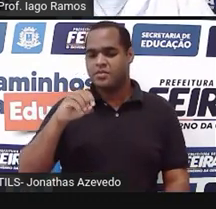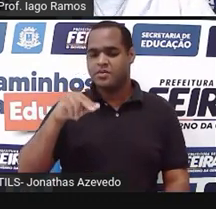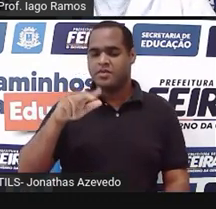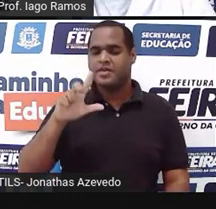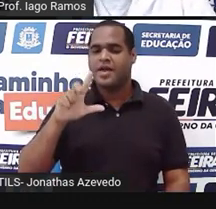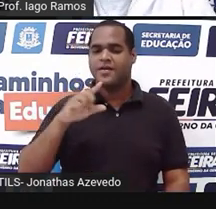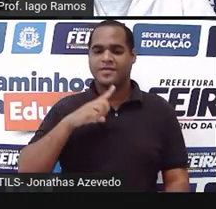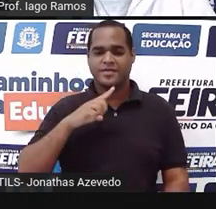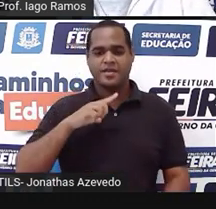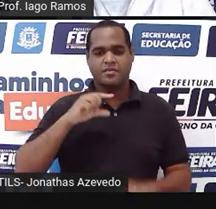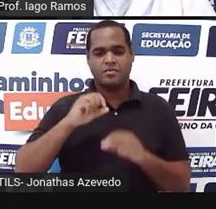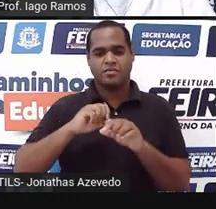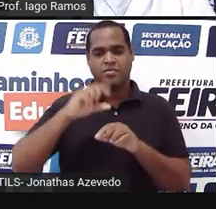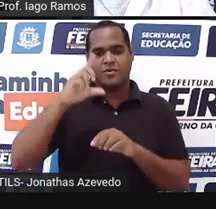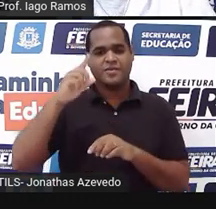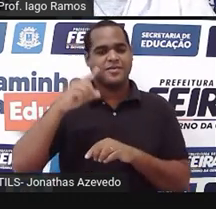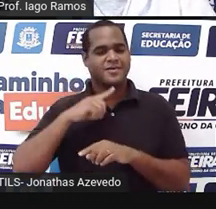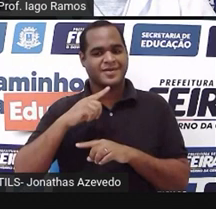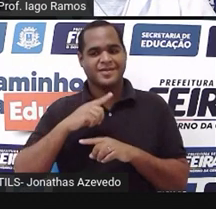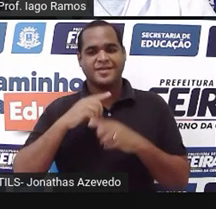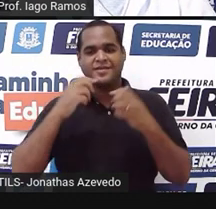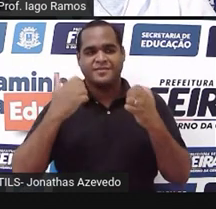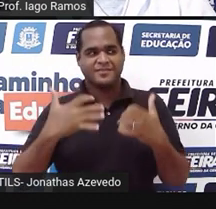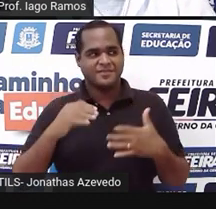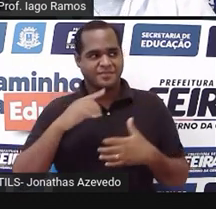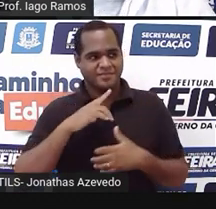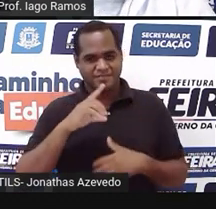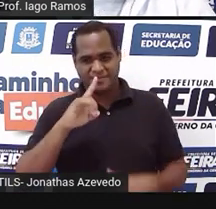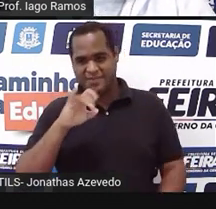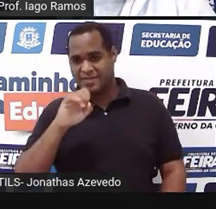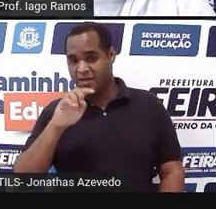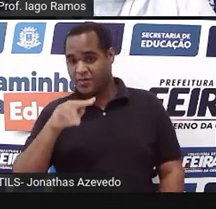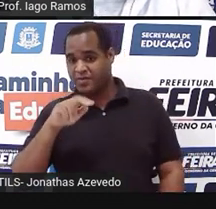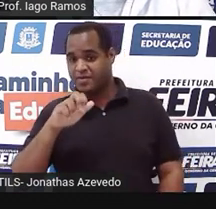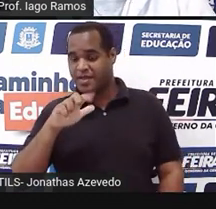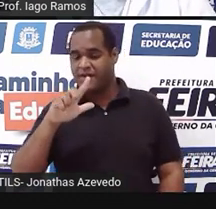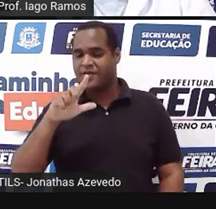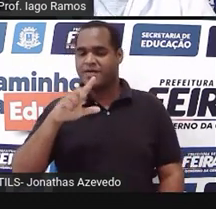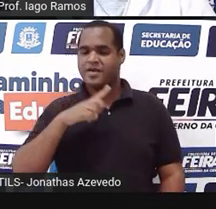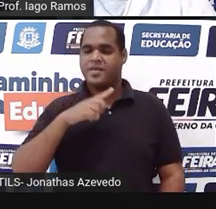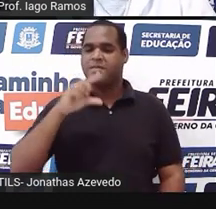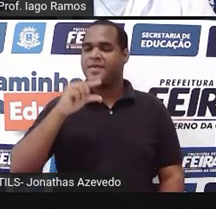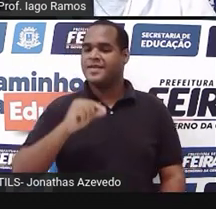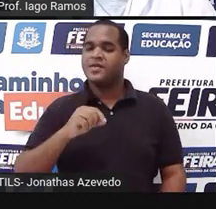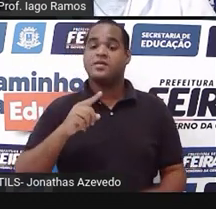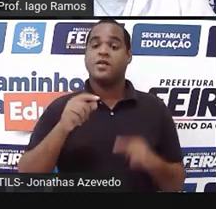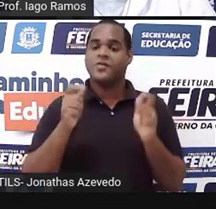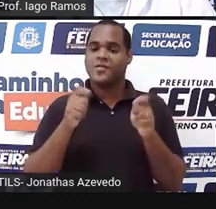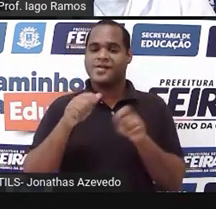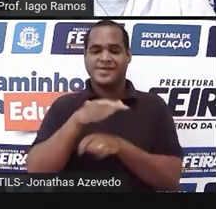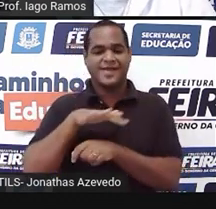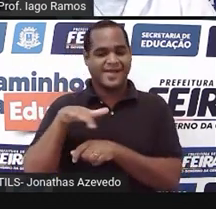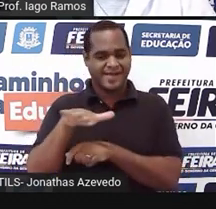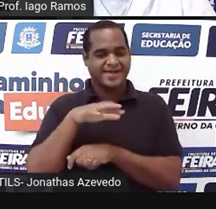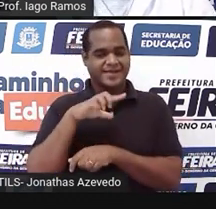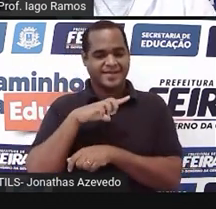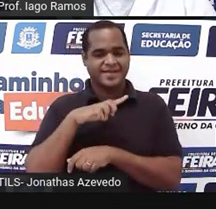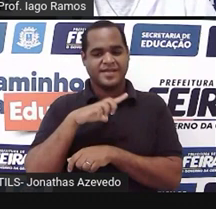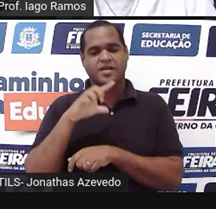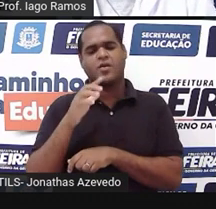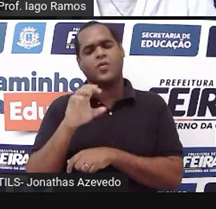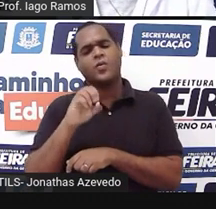O que é o de minúsculo diagonal menor é assim que calcular a área de um losango